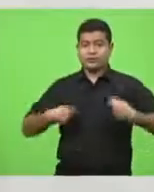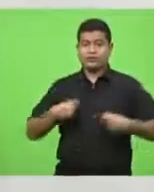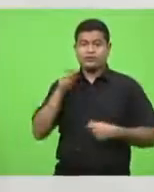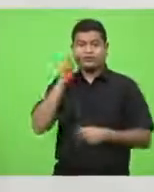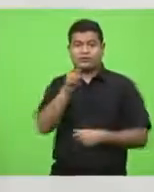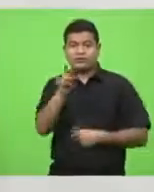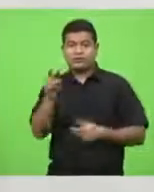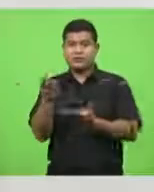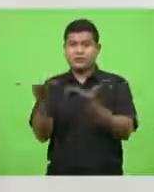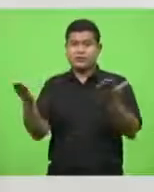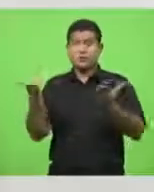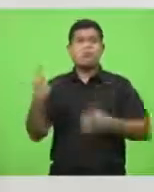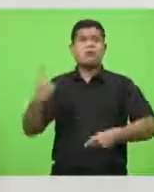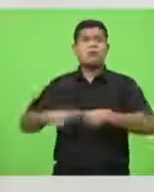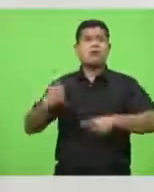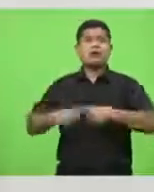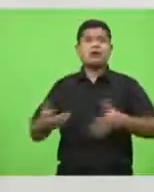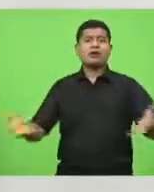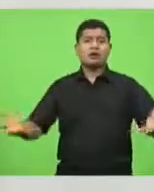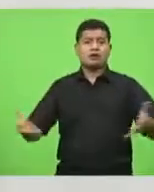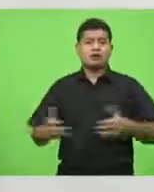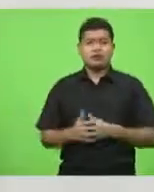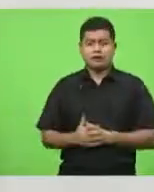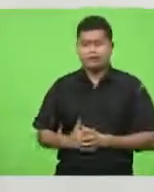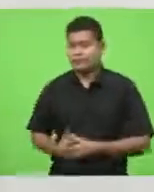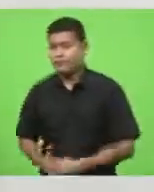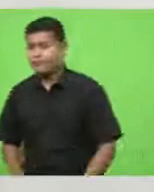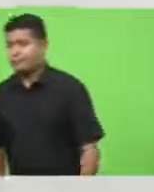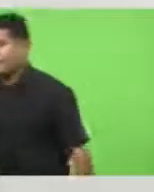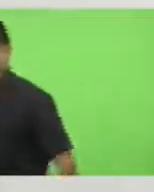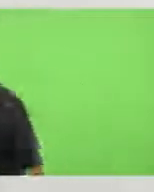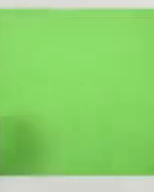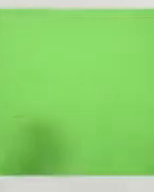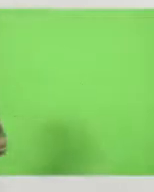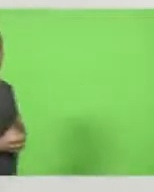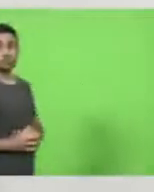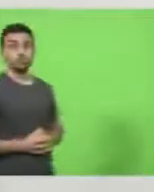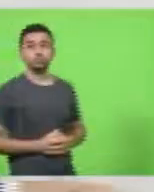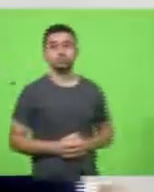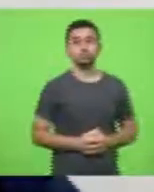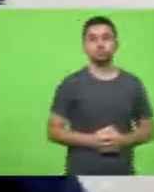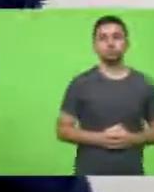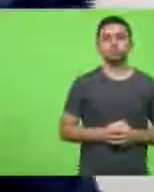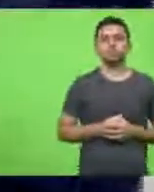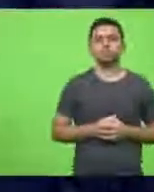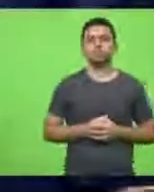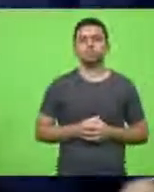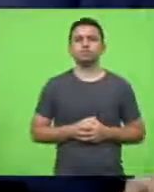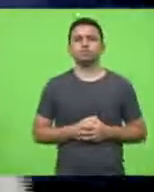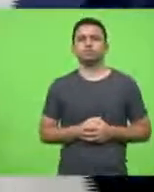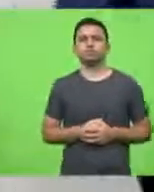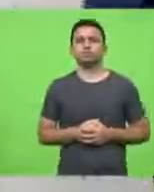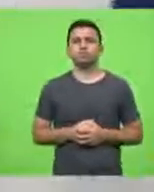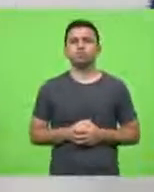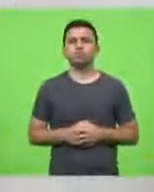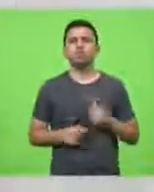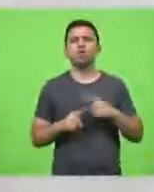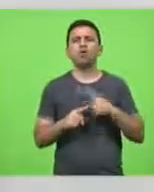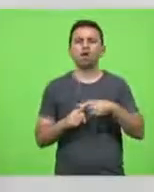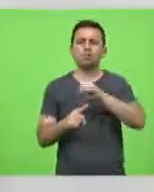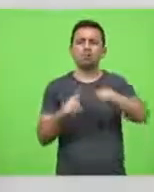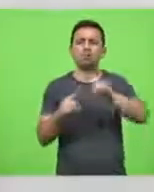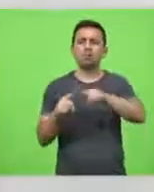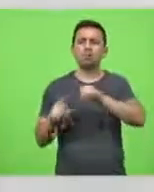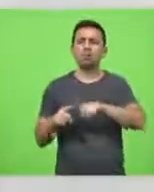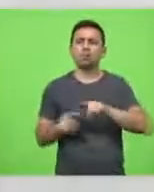quê? Por que proibir a bebida alcoólica num restaurante, num bar? Por quê?